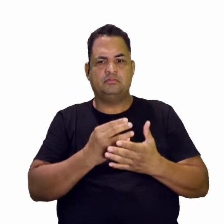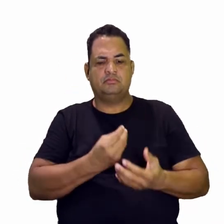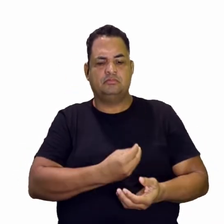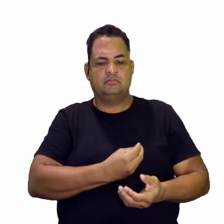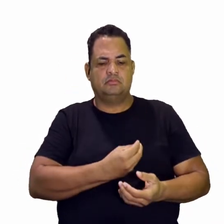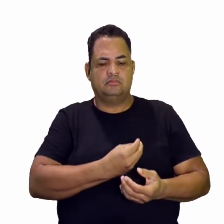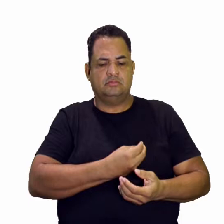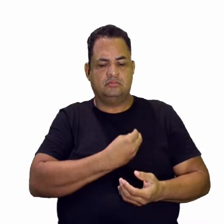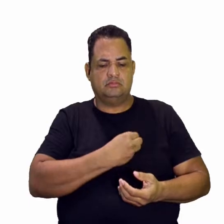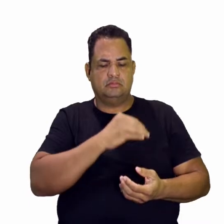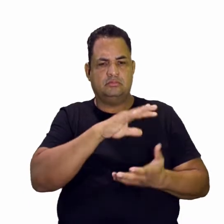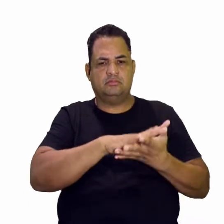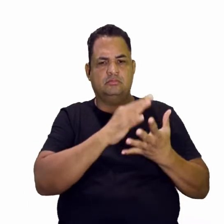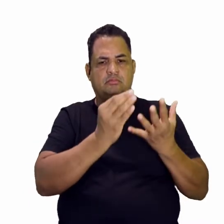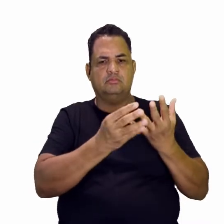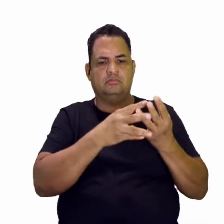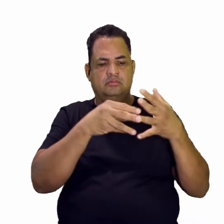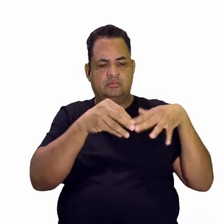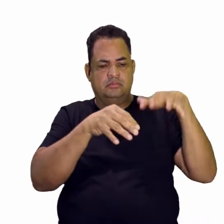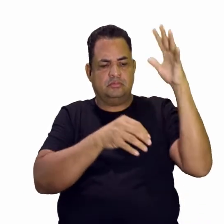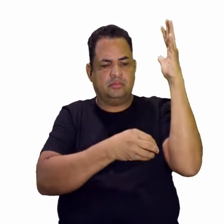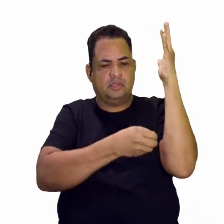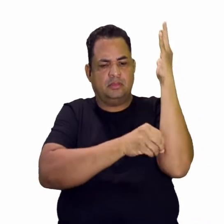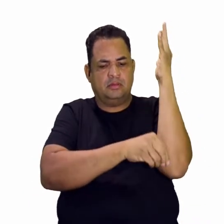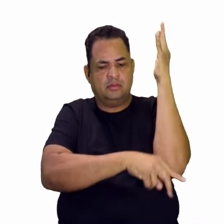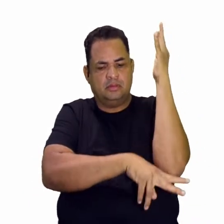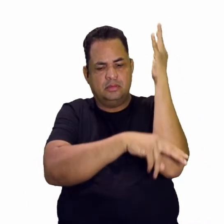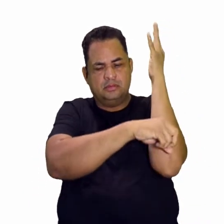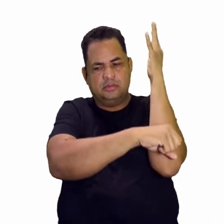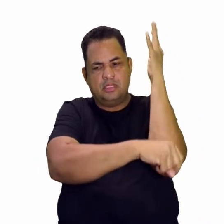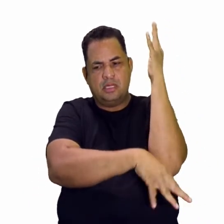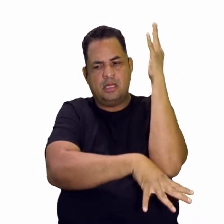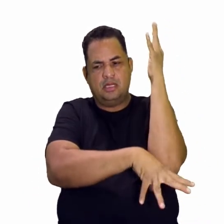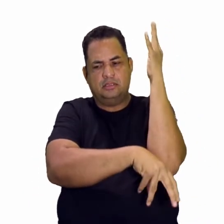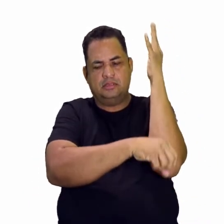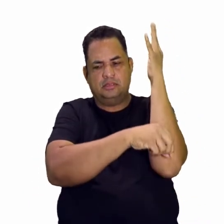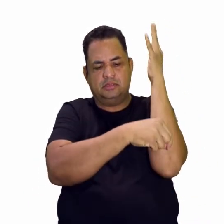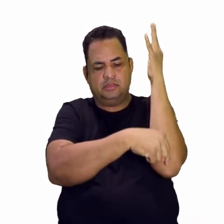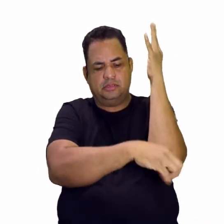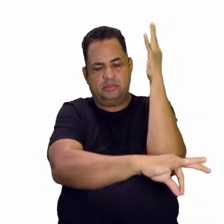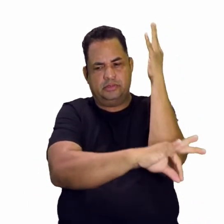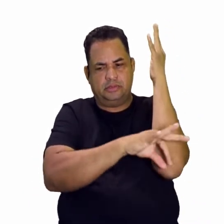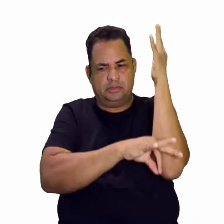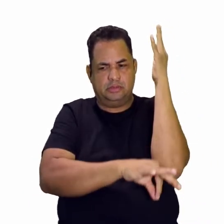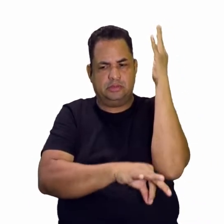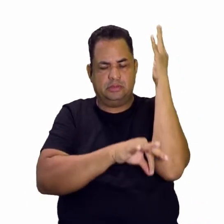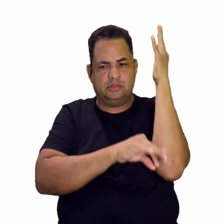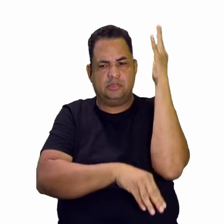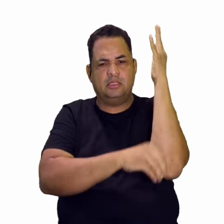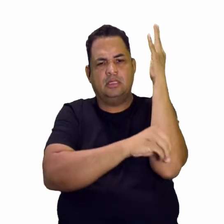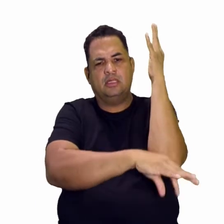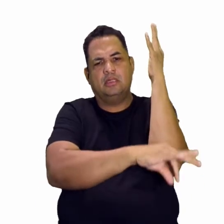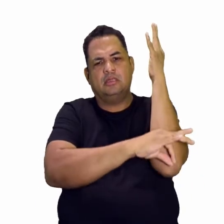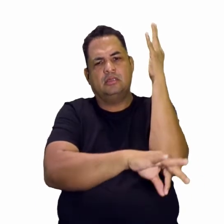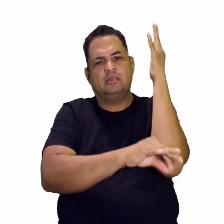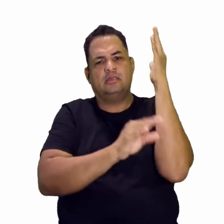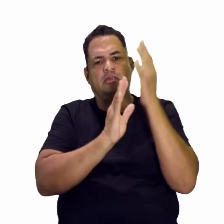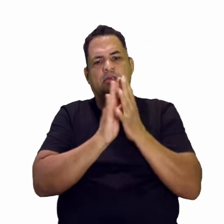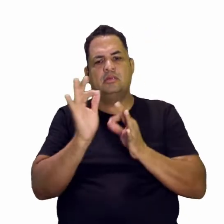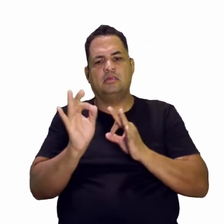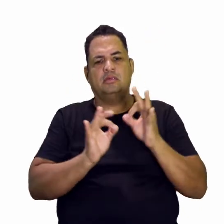nos nódulozinhos, nas raízes das leguminosas. E lá nas raízes dessas leguminosas, elas